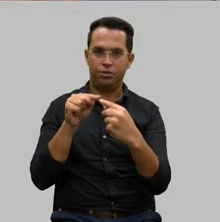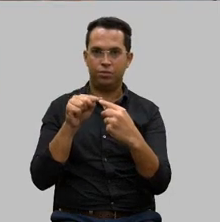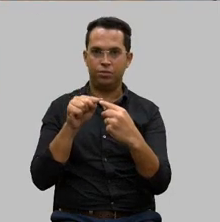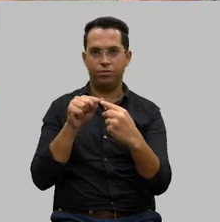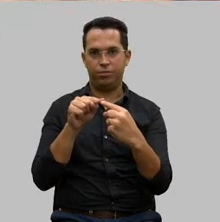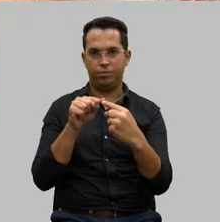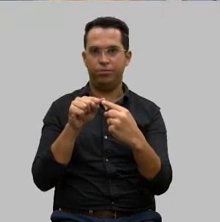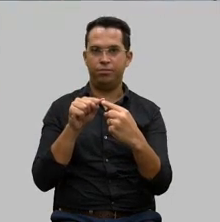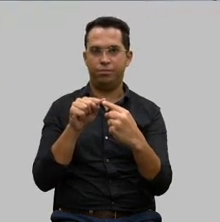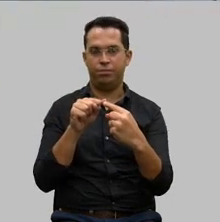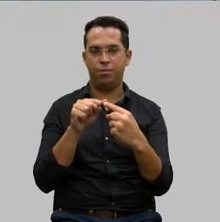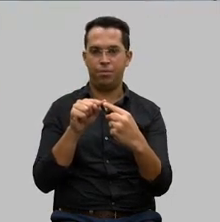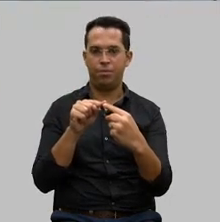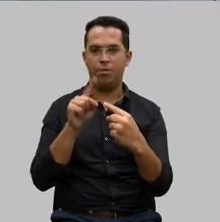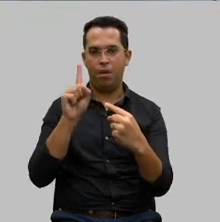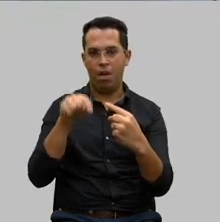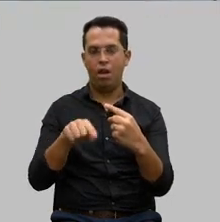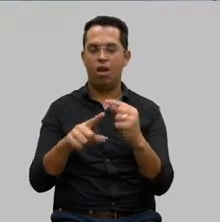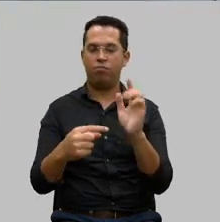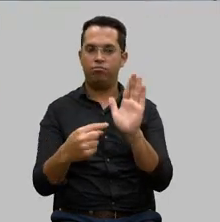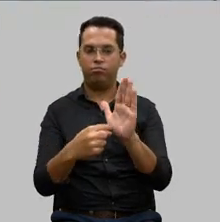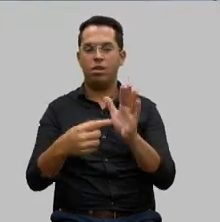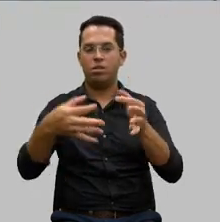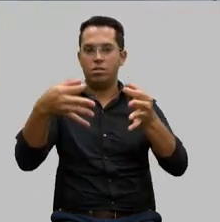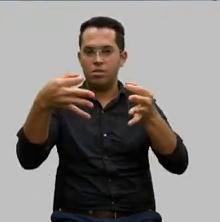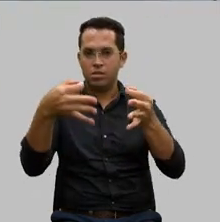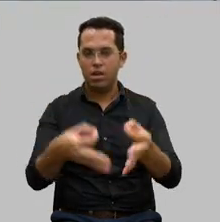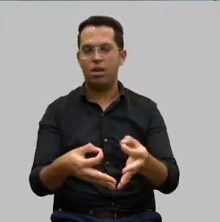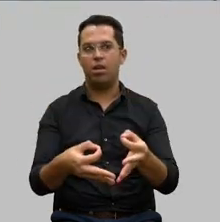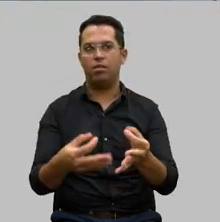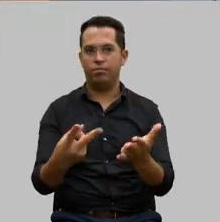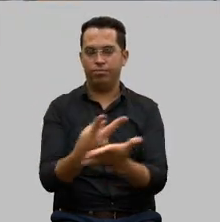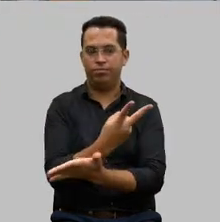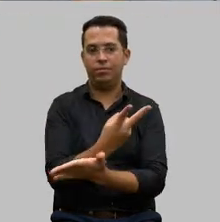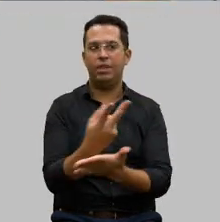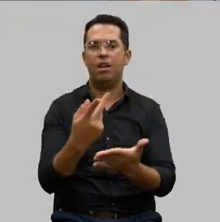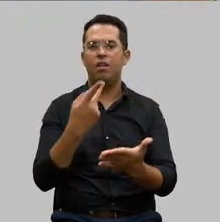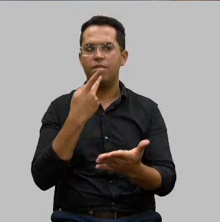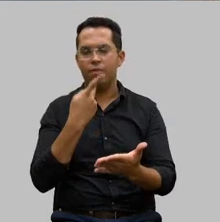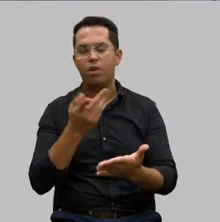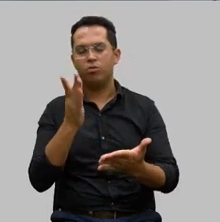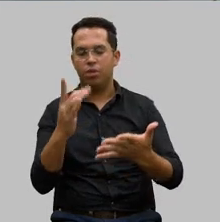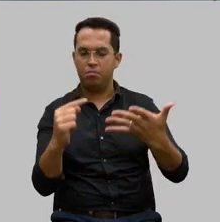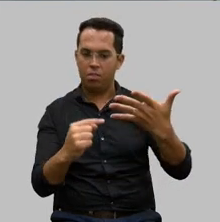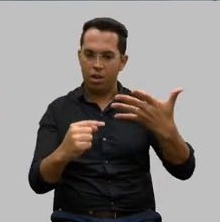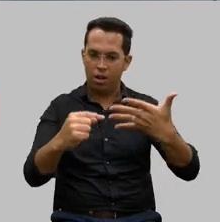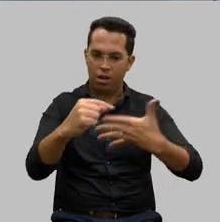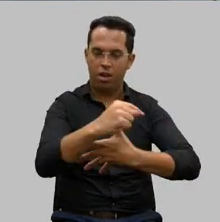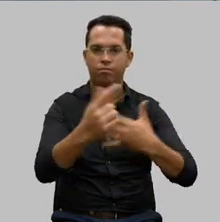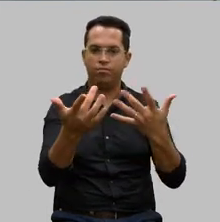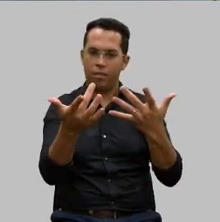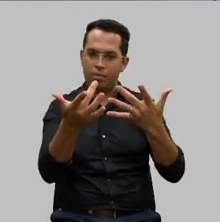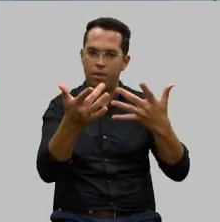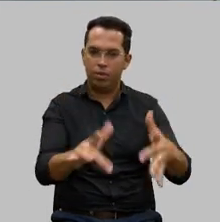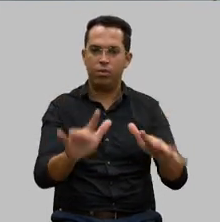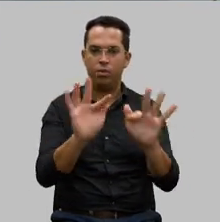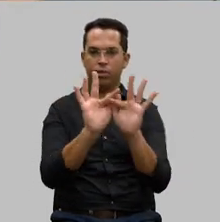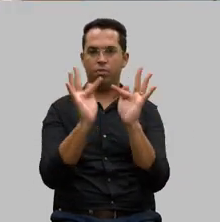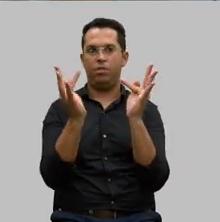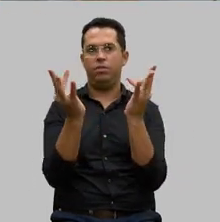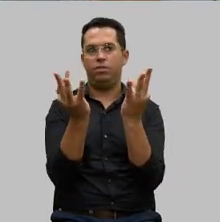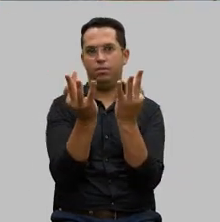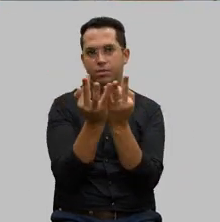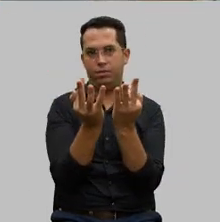tudo que já foi falado aqui eu gostaria de falar da questão do abandono tem o abandono nas instituições tem um abandono domiciliar